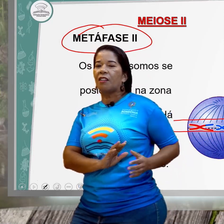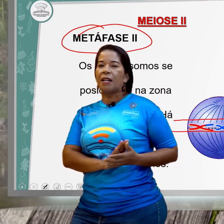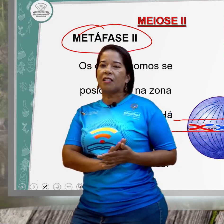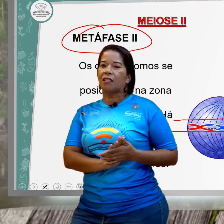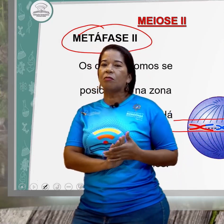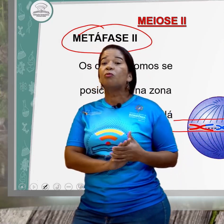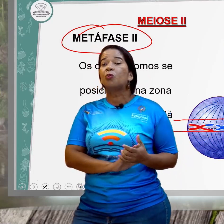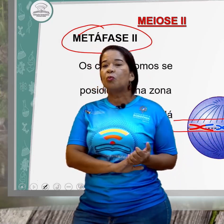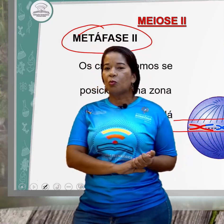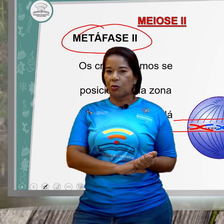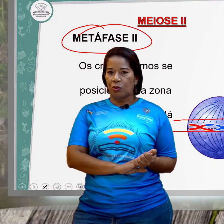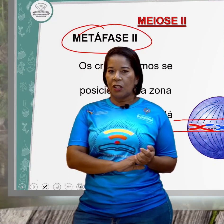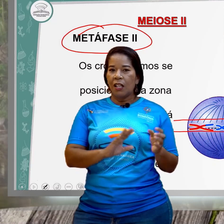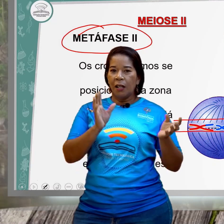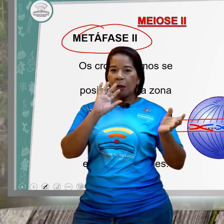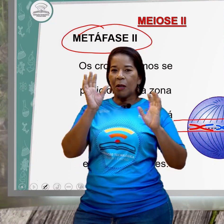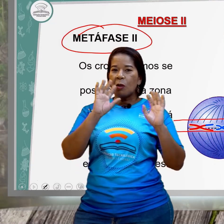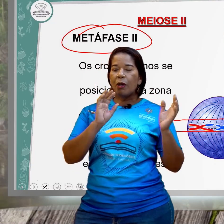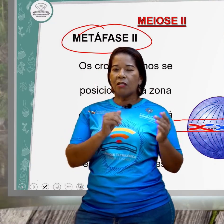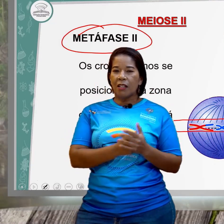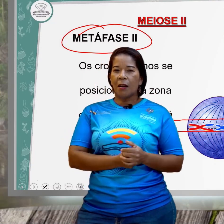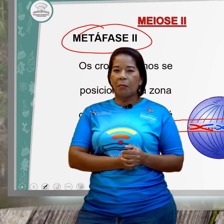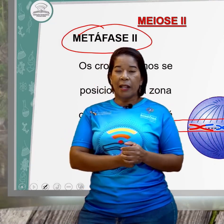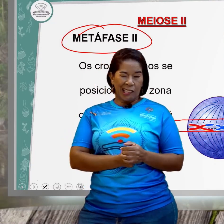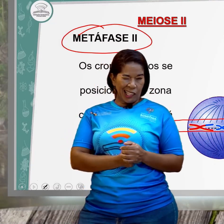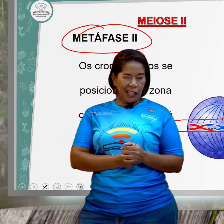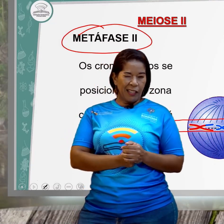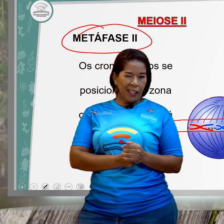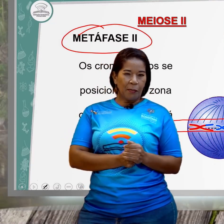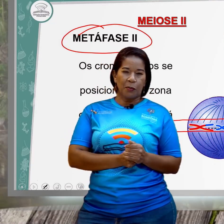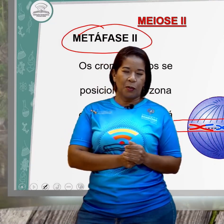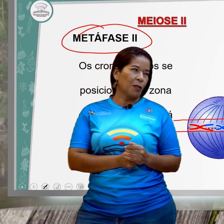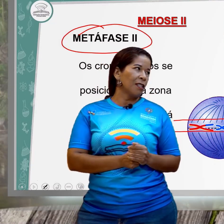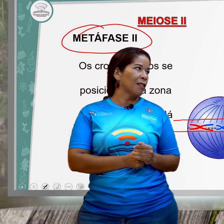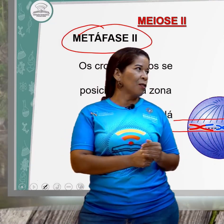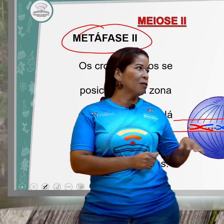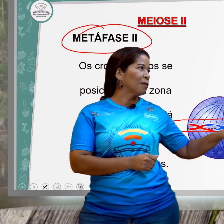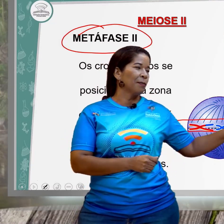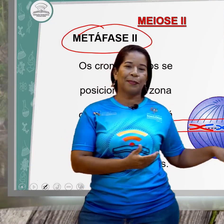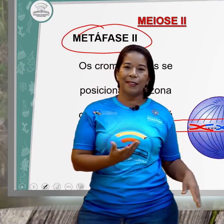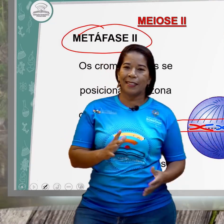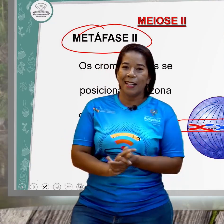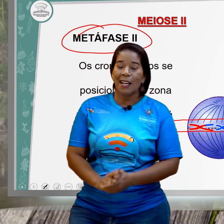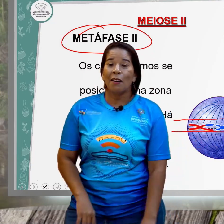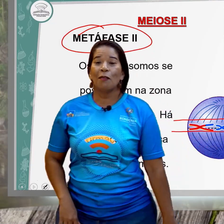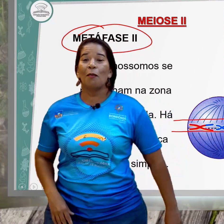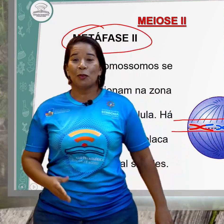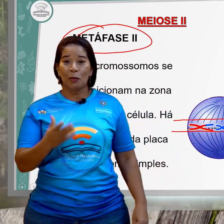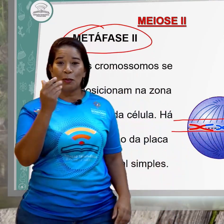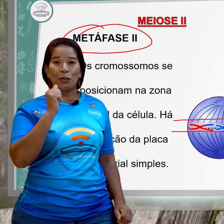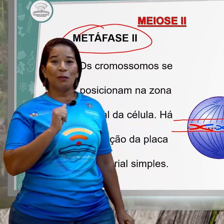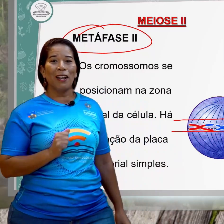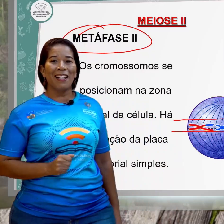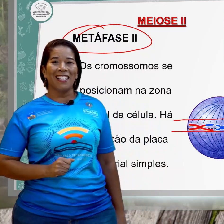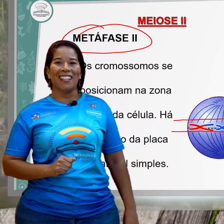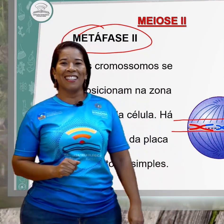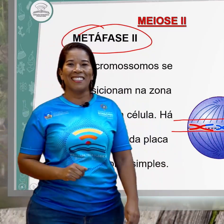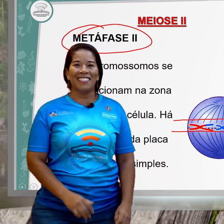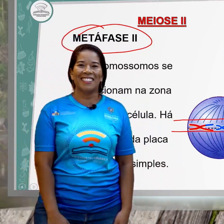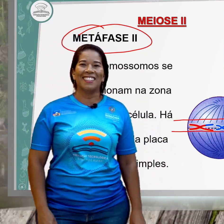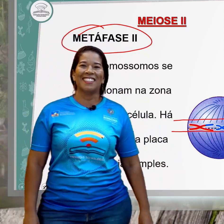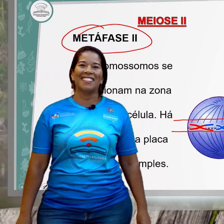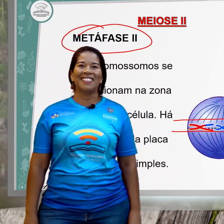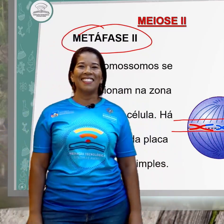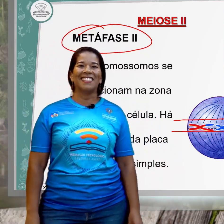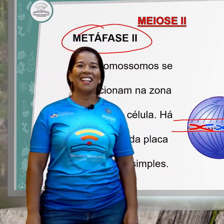individualistas, não querem mais estar tão juntos. Lembra mais ou menos dessa brincadeira aí, né? Professora, sexo. Vamos, professor, continue aí. É verdade,